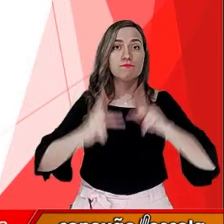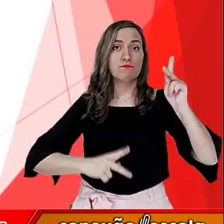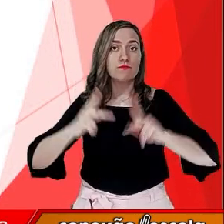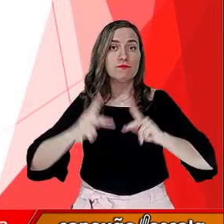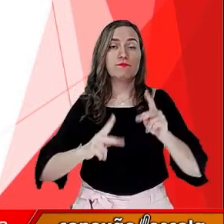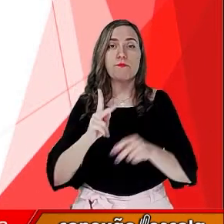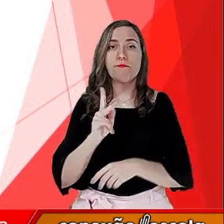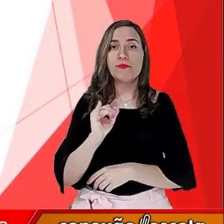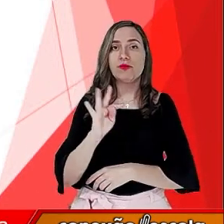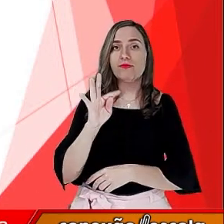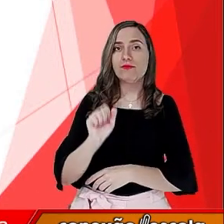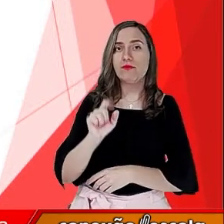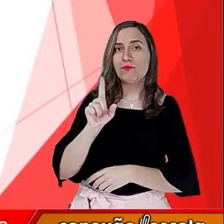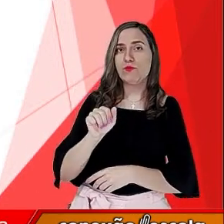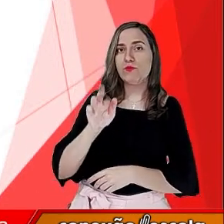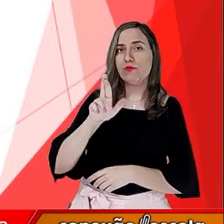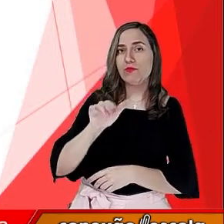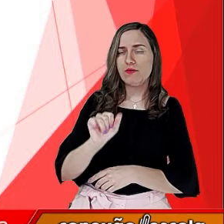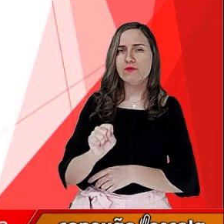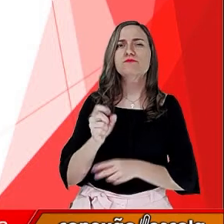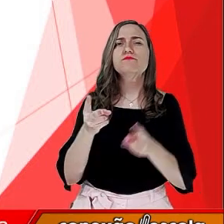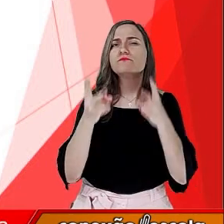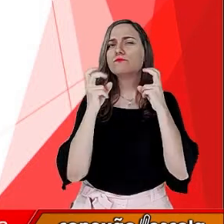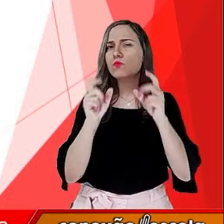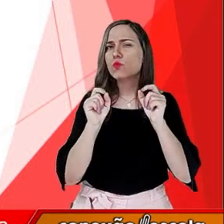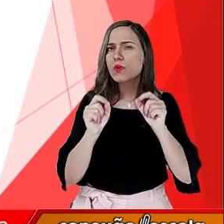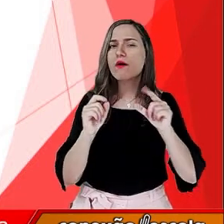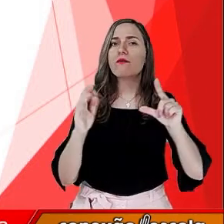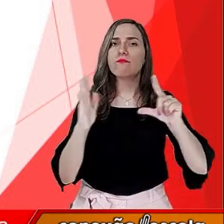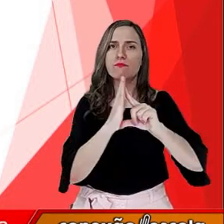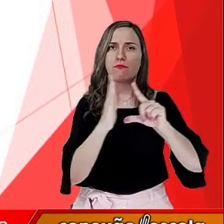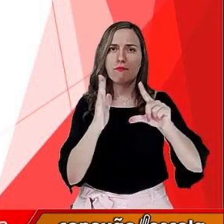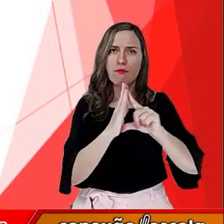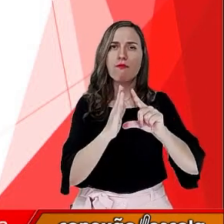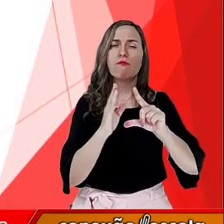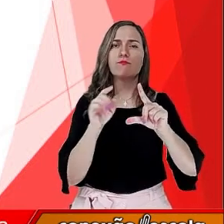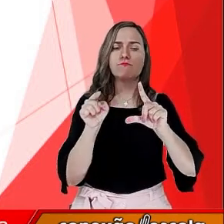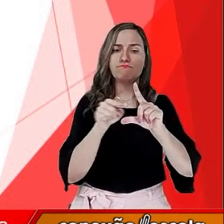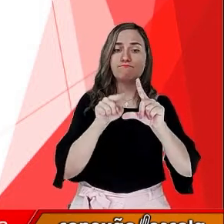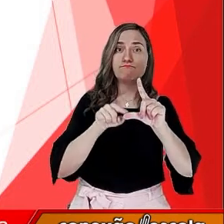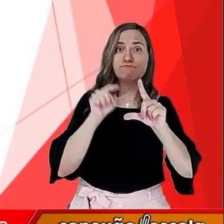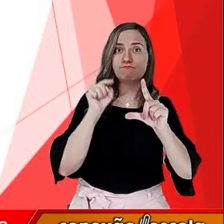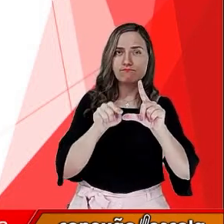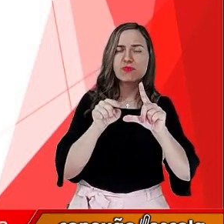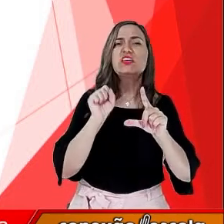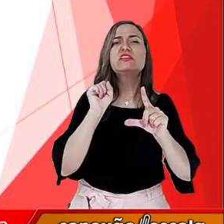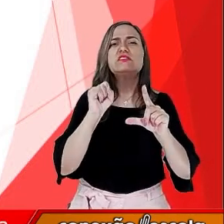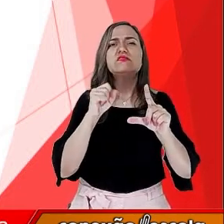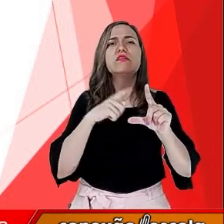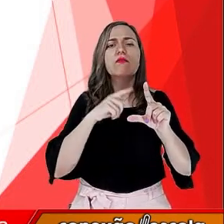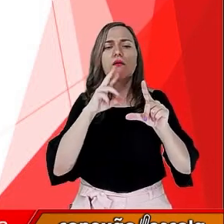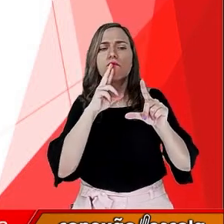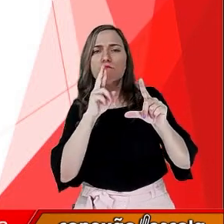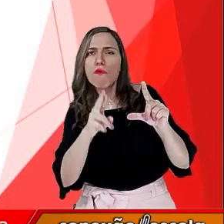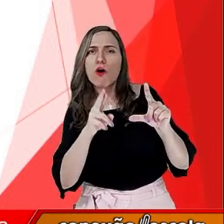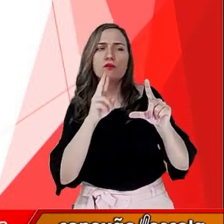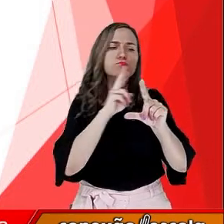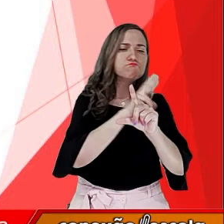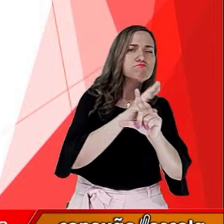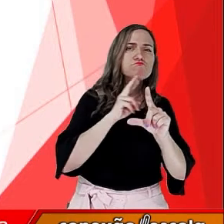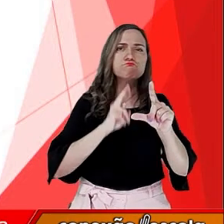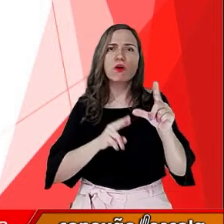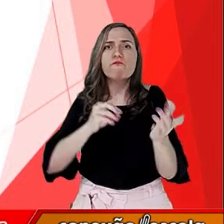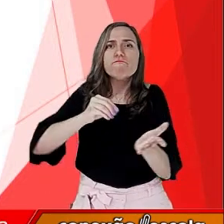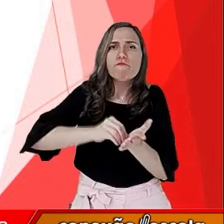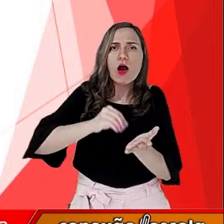Pitágoras, nós percebemos que no triângulo retângulo, quando está faltando uma das suas medidas de lado,